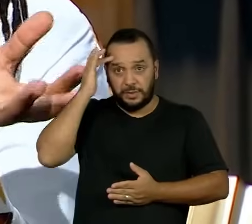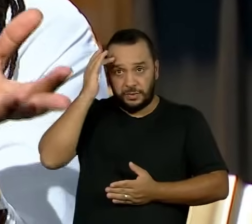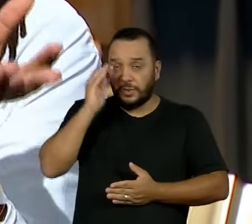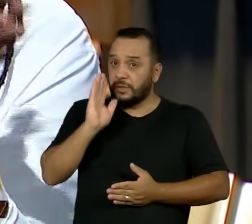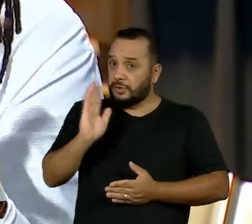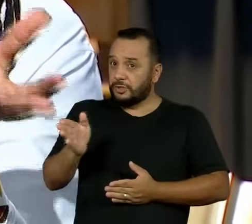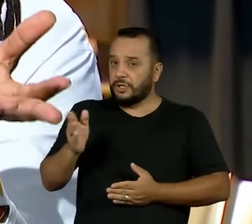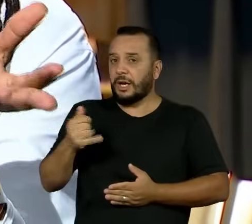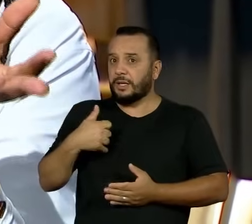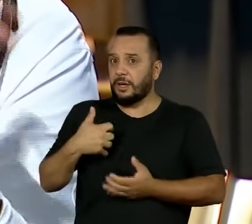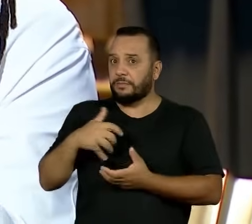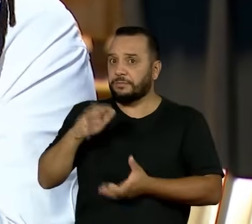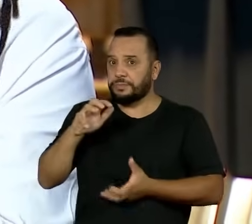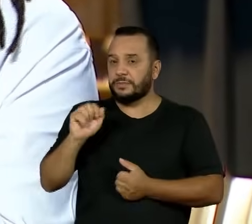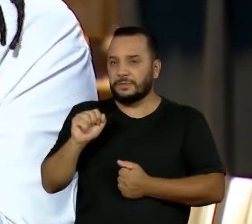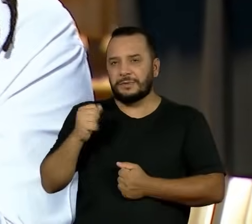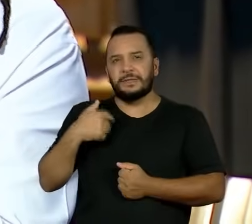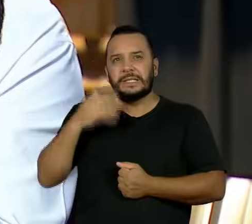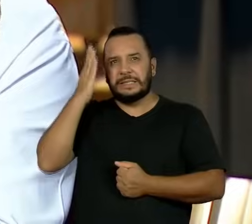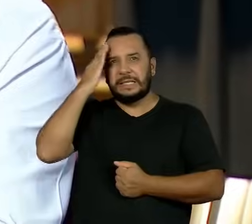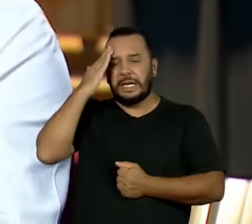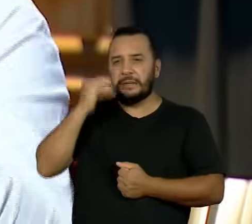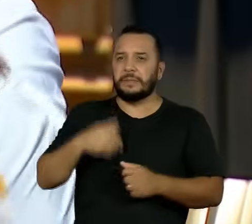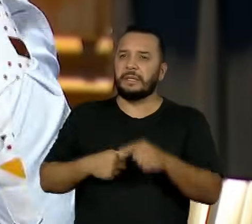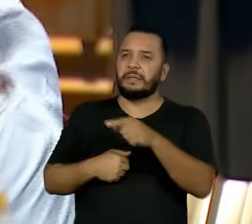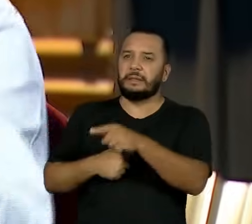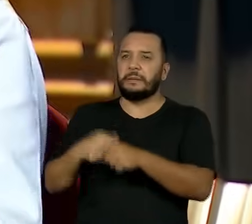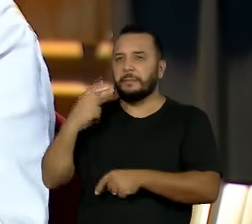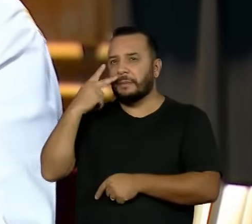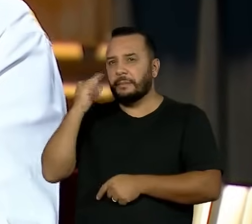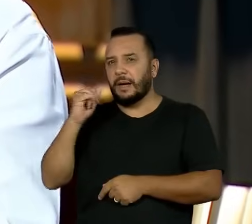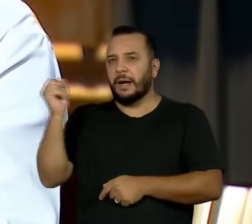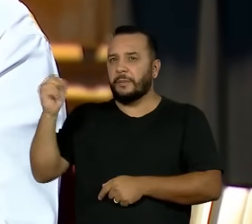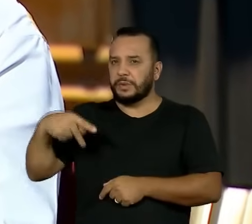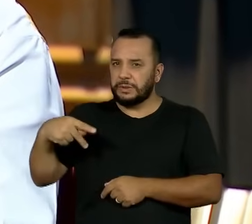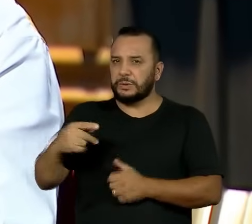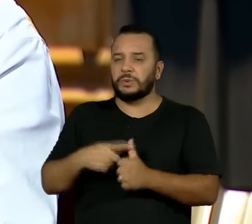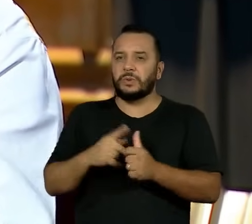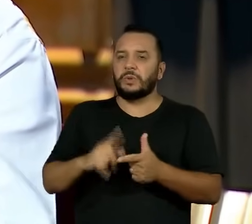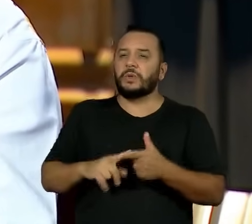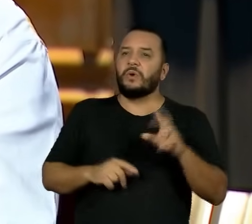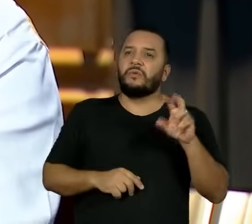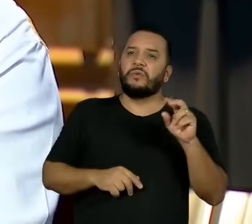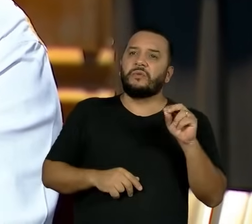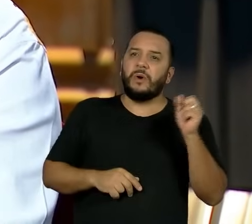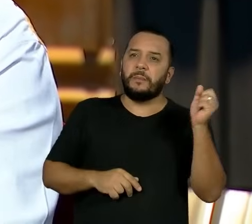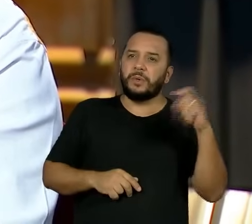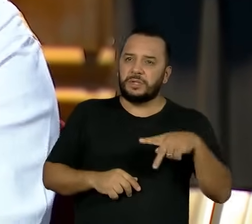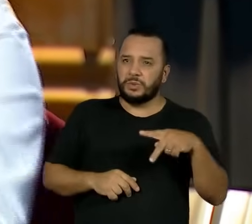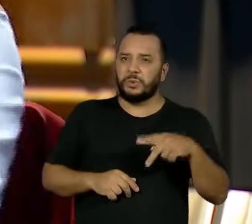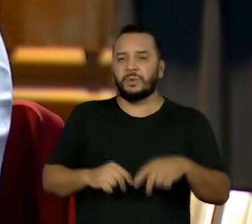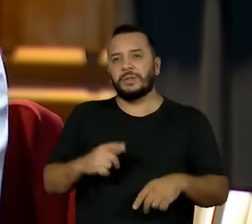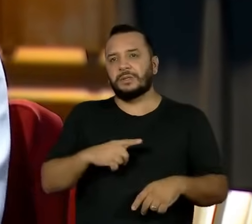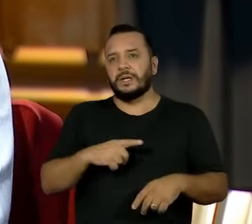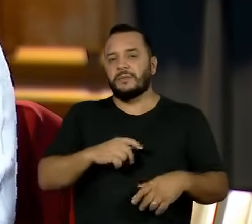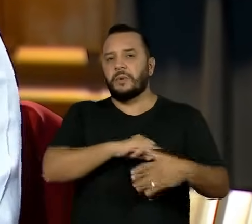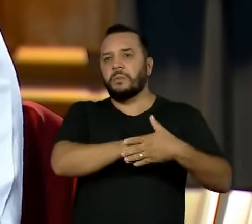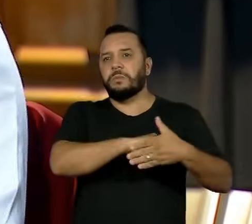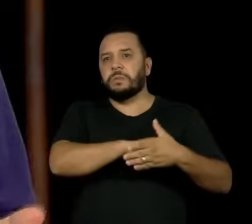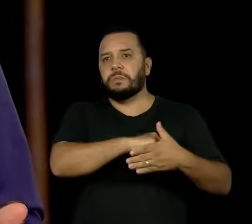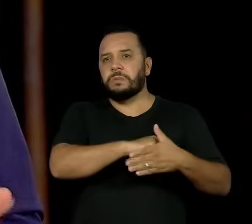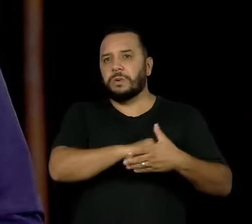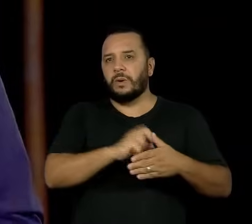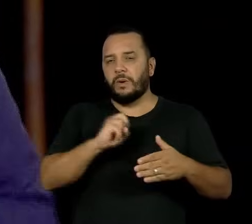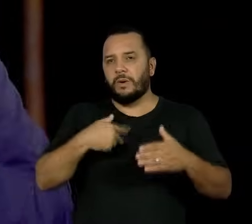seu entorno, aquelas histórias. Né? O pai, o avô aposentou, e agora? Teve um infarto. Teve um derrame.